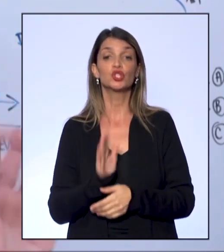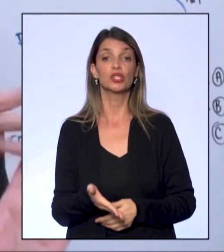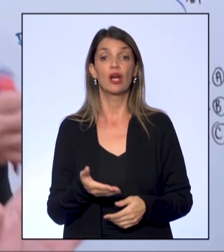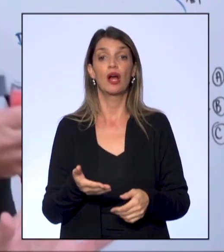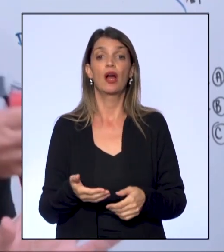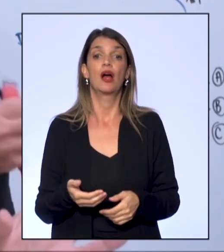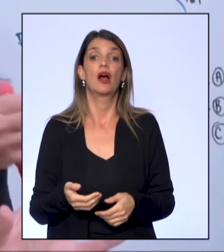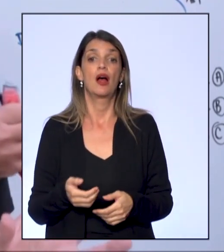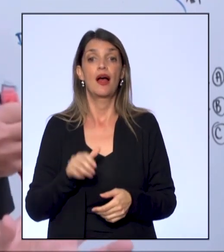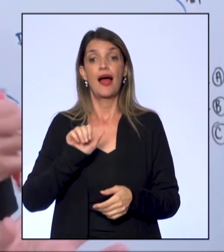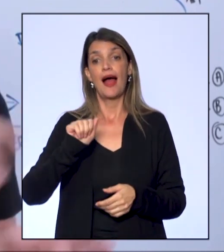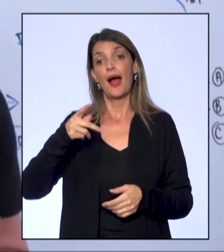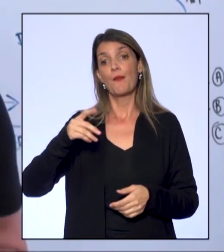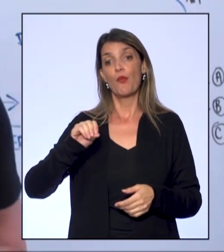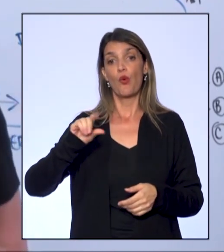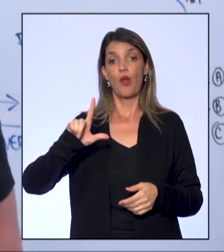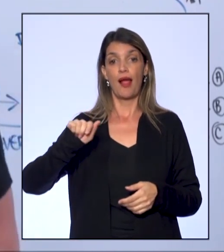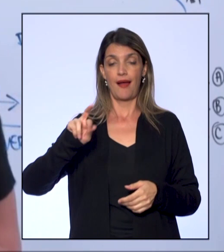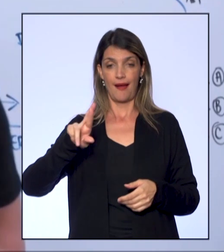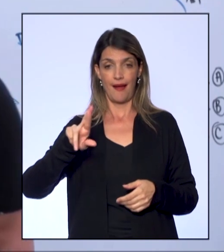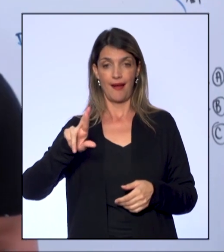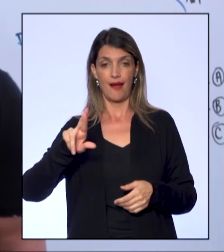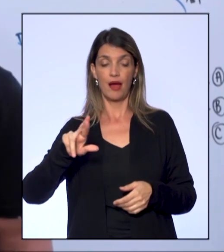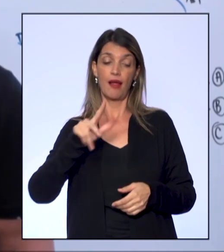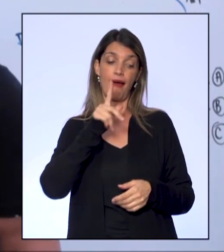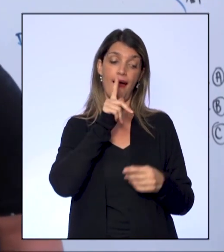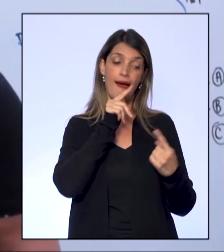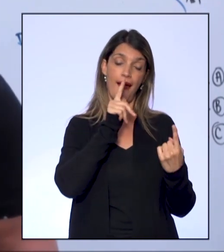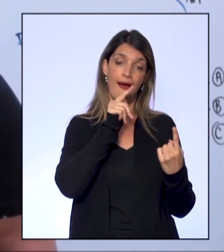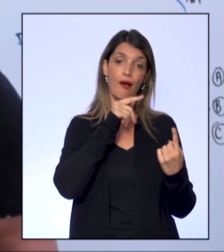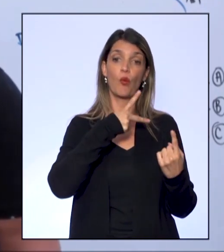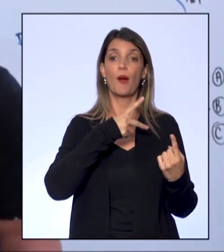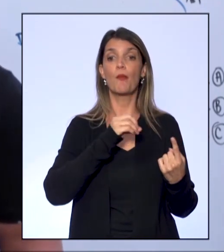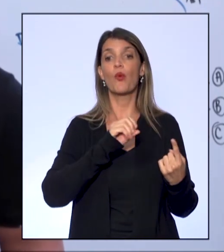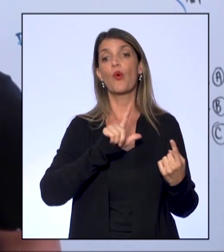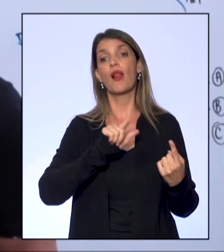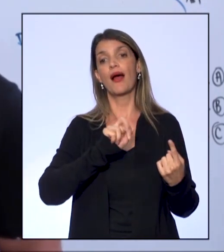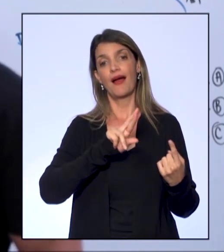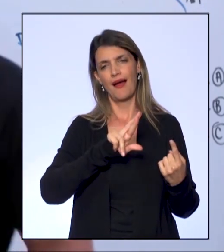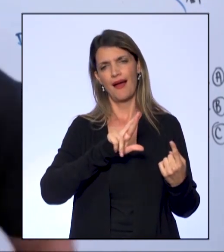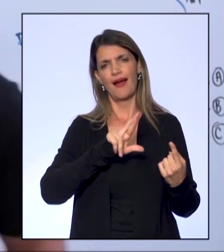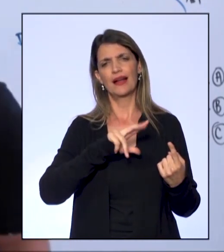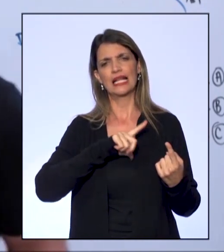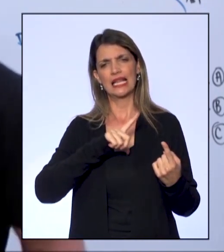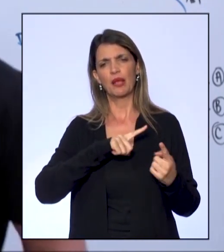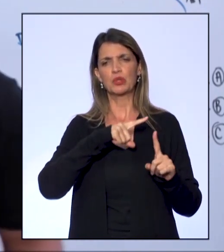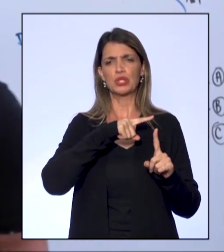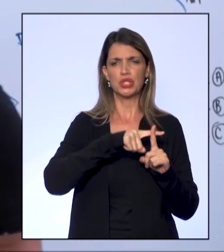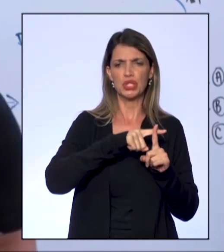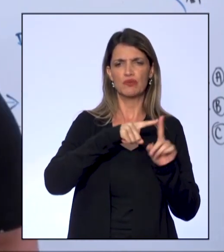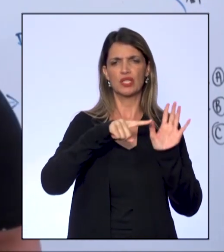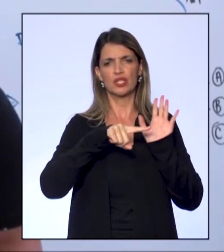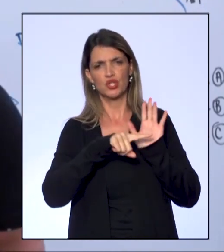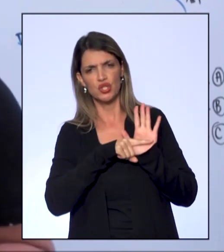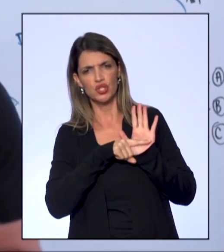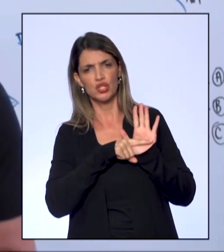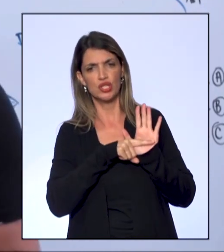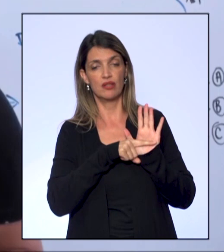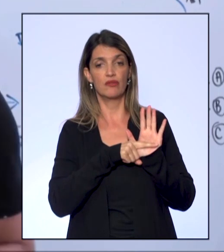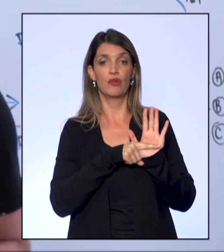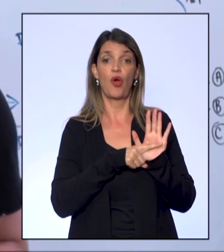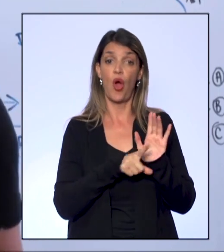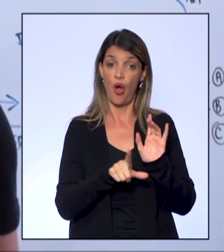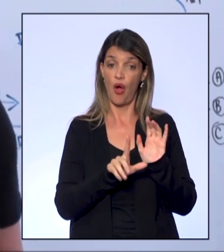é apolar. Enquanto que a água, ela é polar. Tem polaridade, positivo, negativo, tá? E